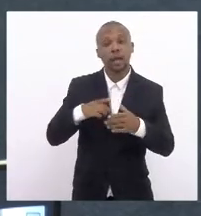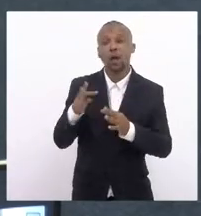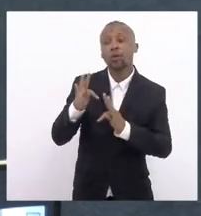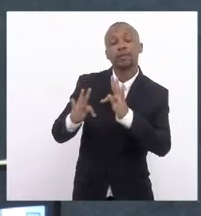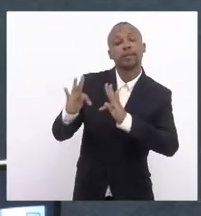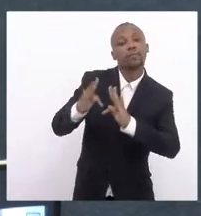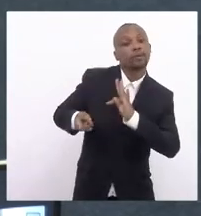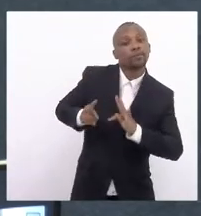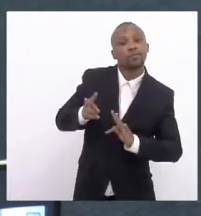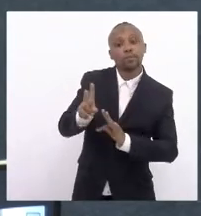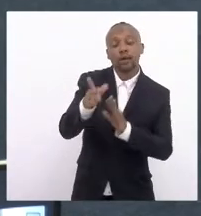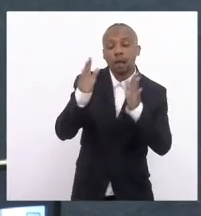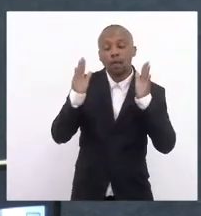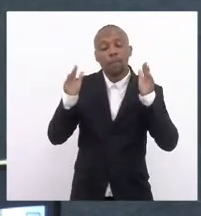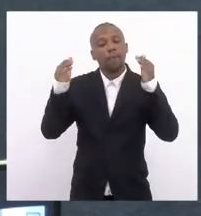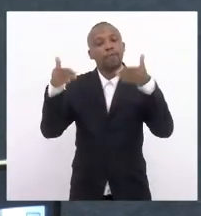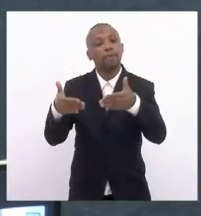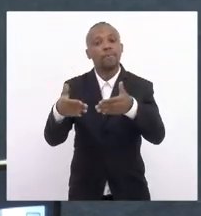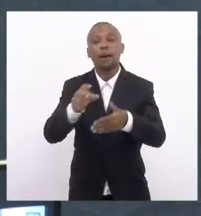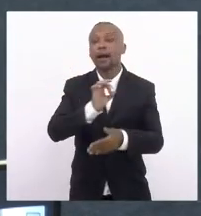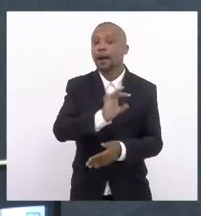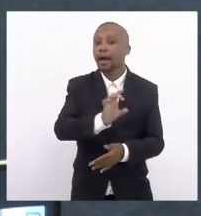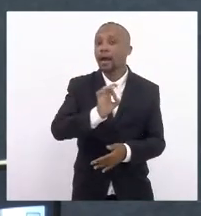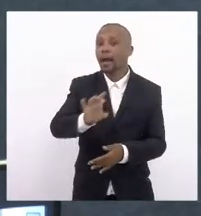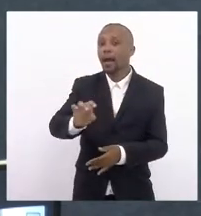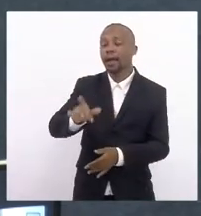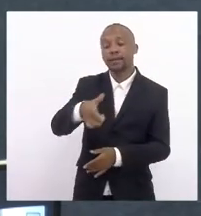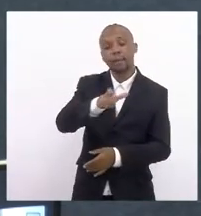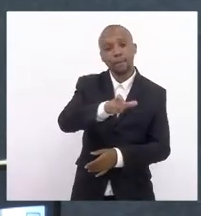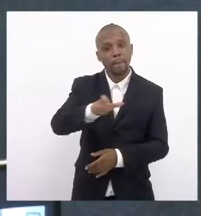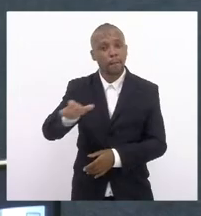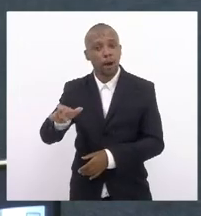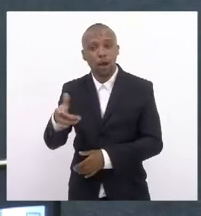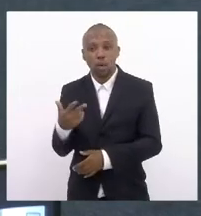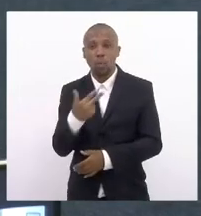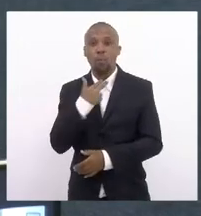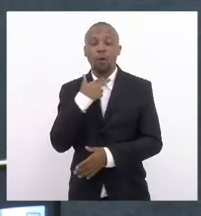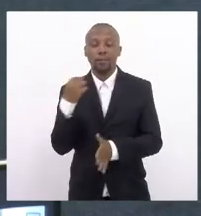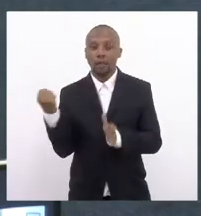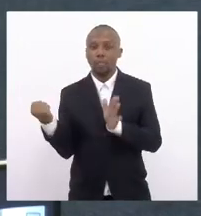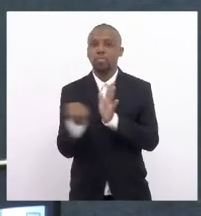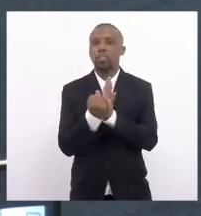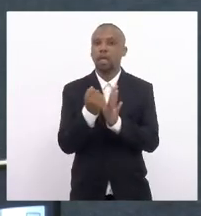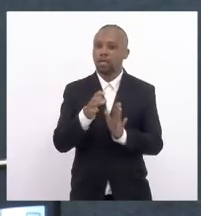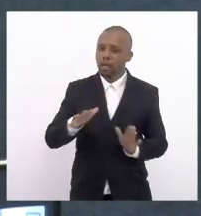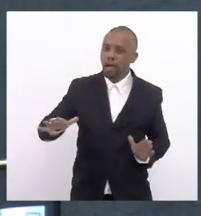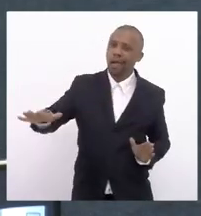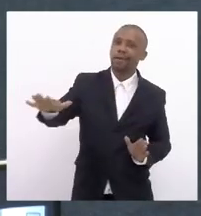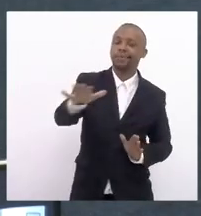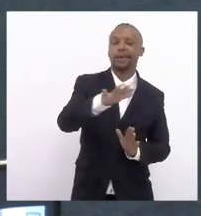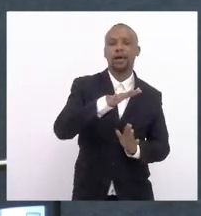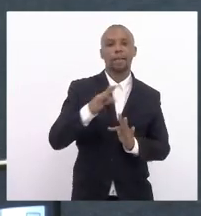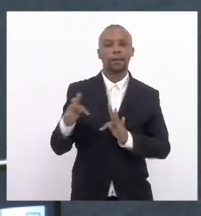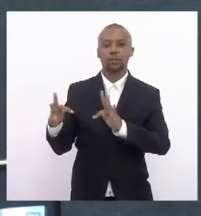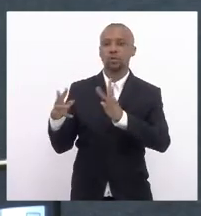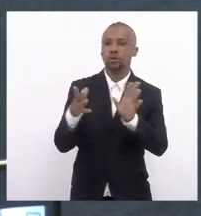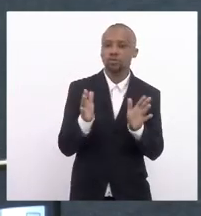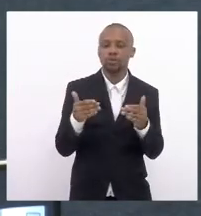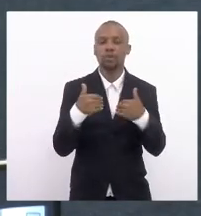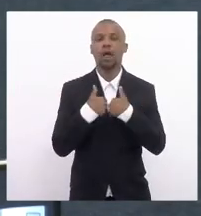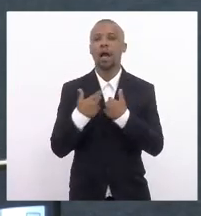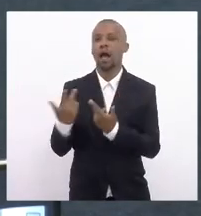continuado e ele é específico para cada indivíduo. Ele não pode ser taxativo para todos os indivíduos de igual